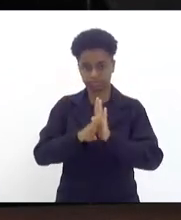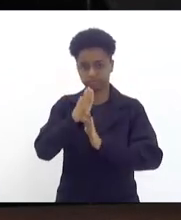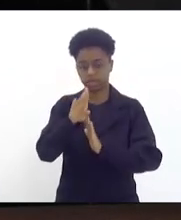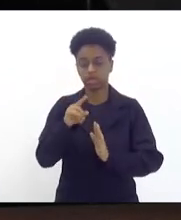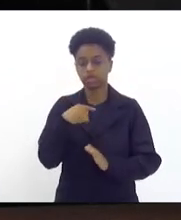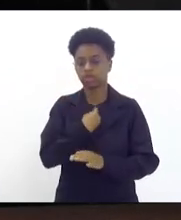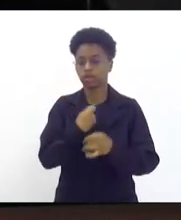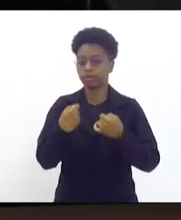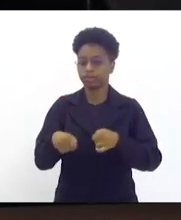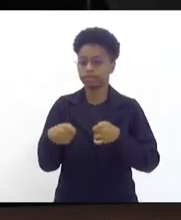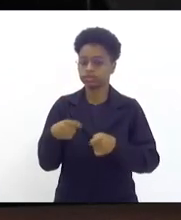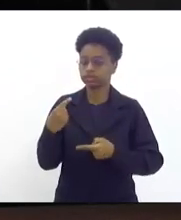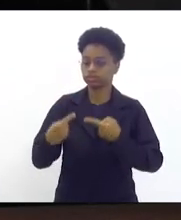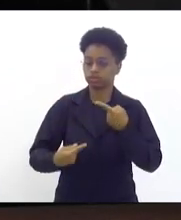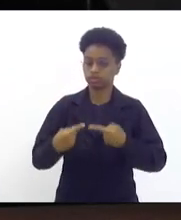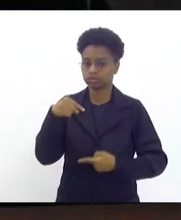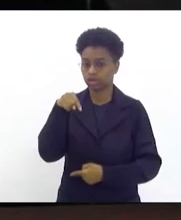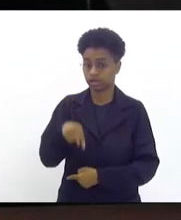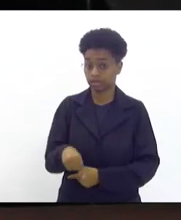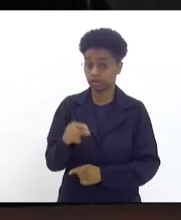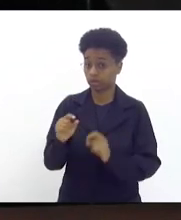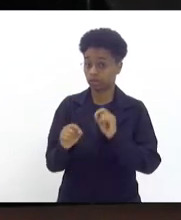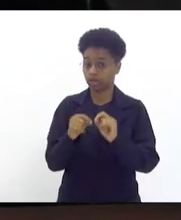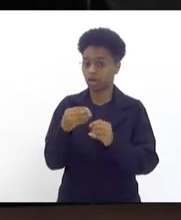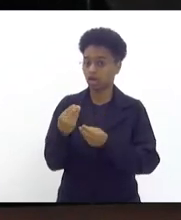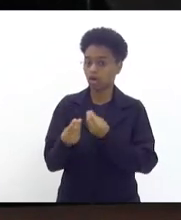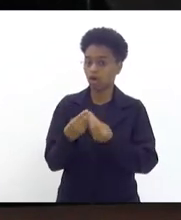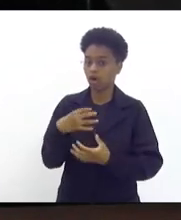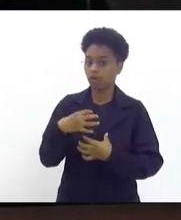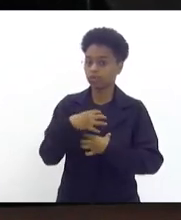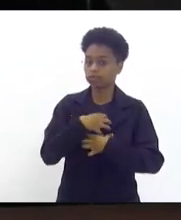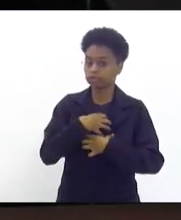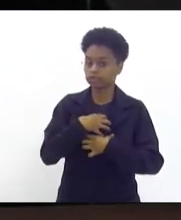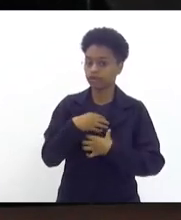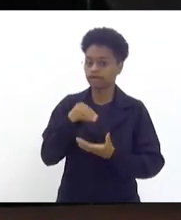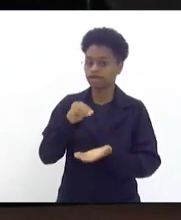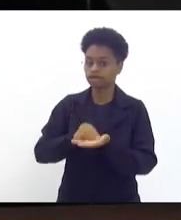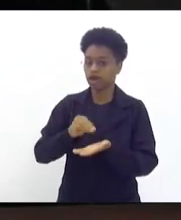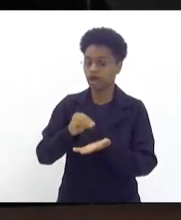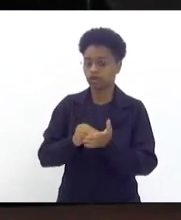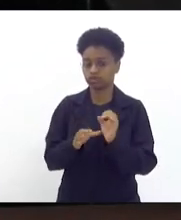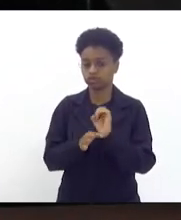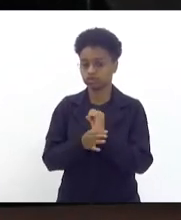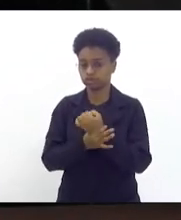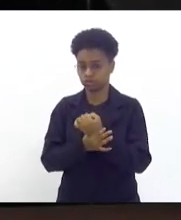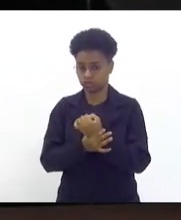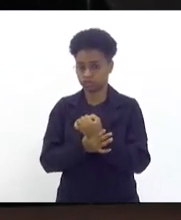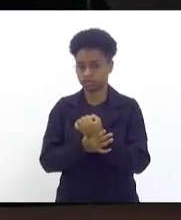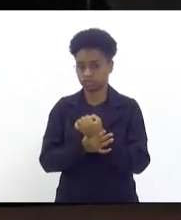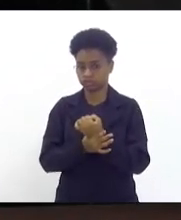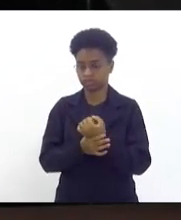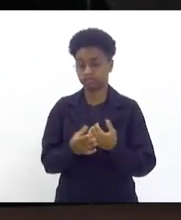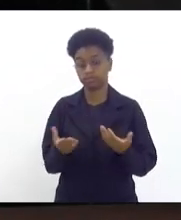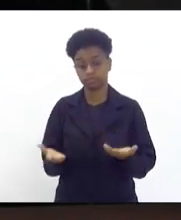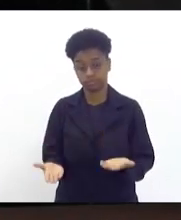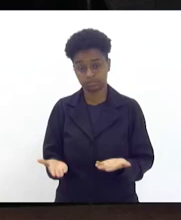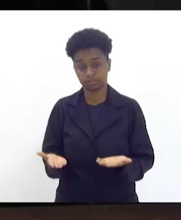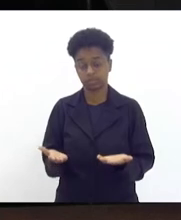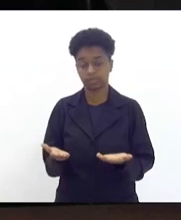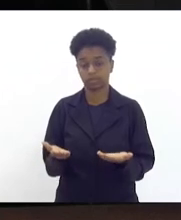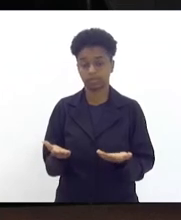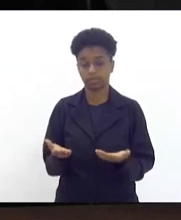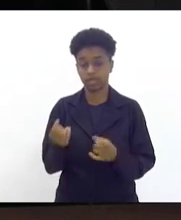a gente tem que discutir aqui que a sensação de insegurança que está E aí cabe